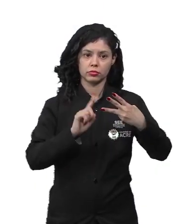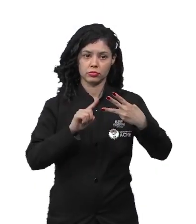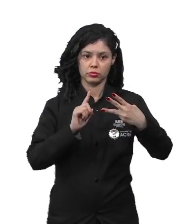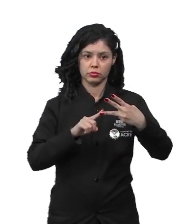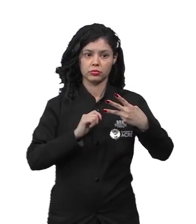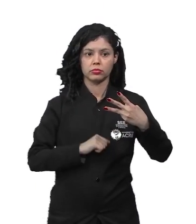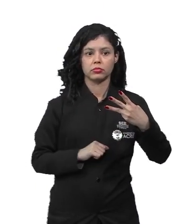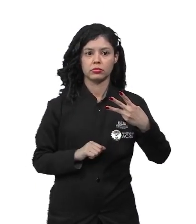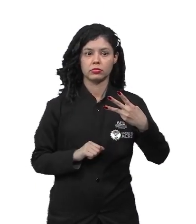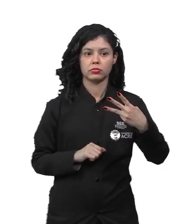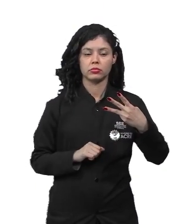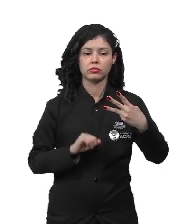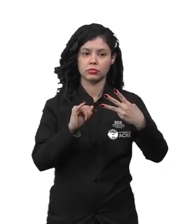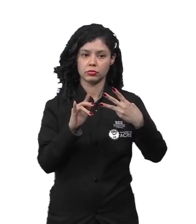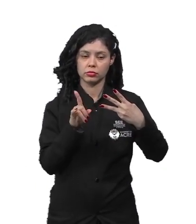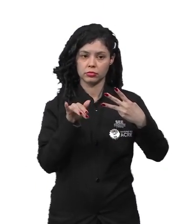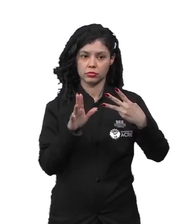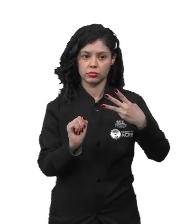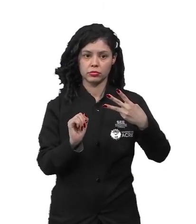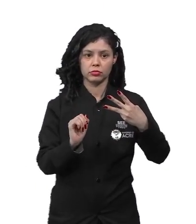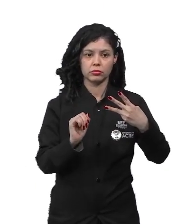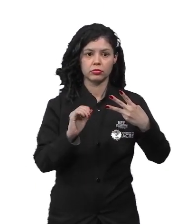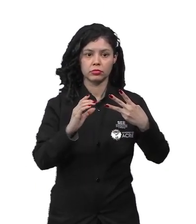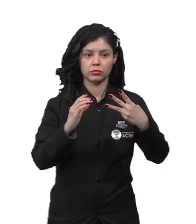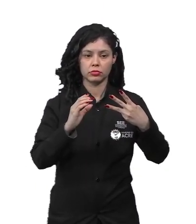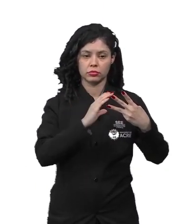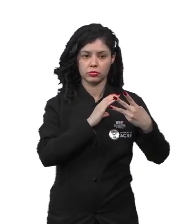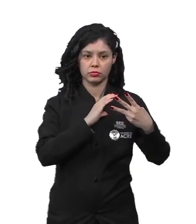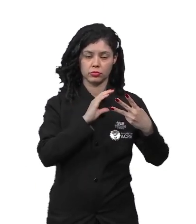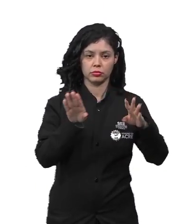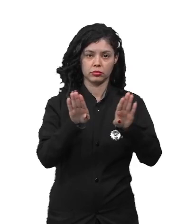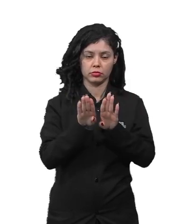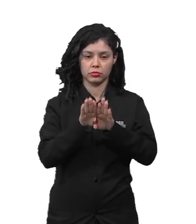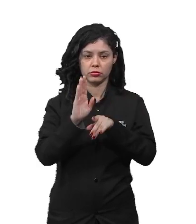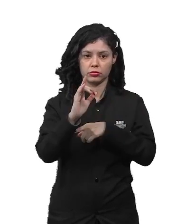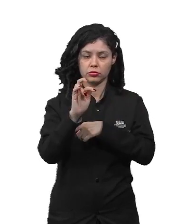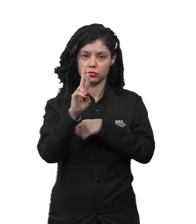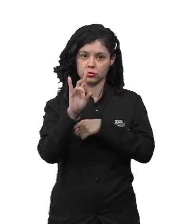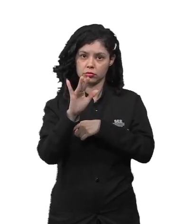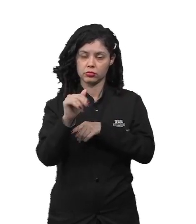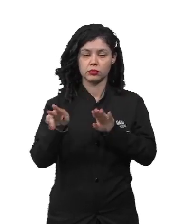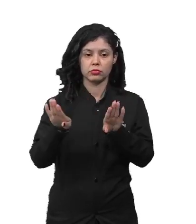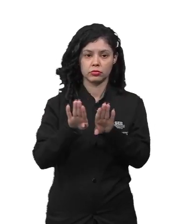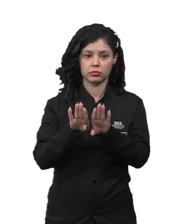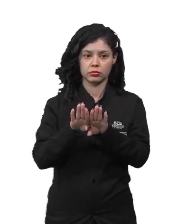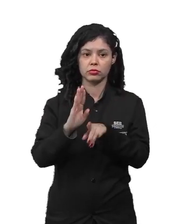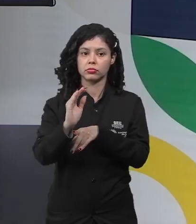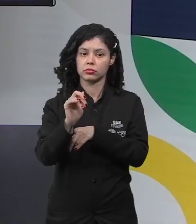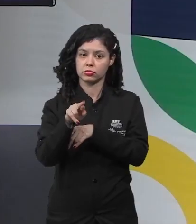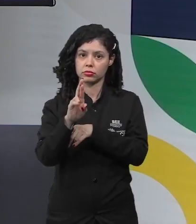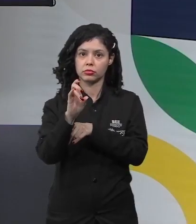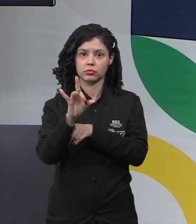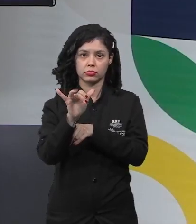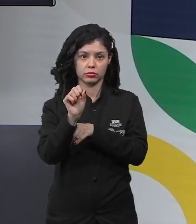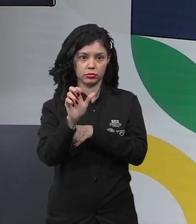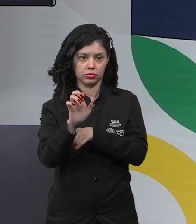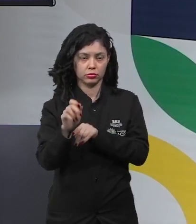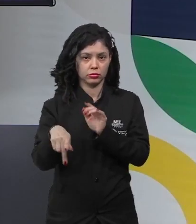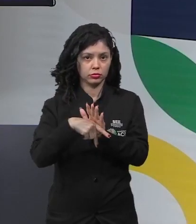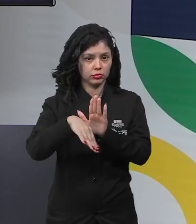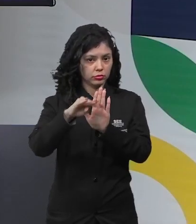o biodigestores indianos, chinês e canadense. Aqui, pessoal, aqui são modelos com